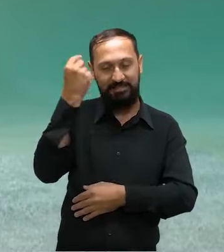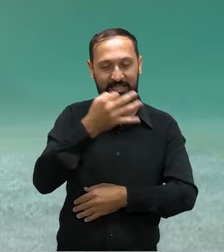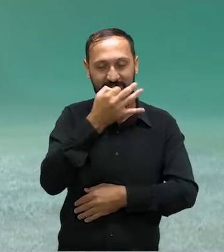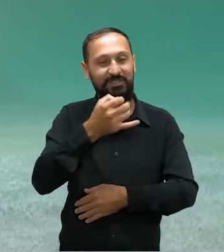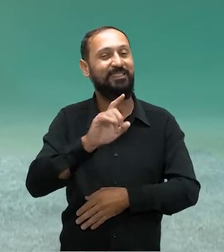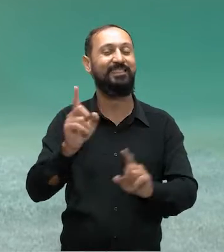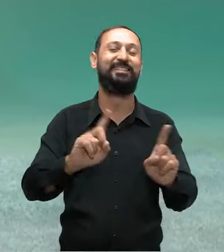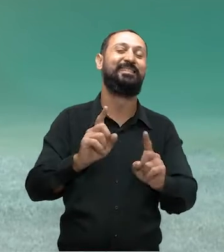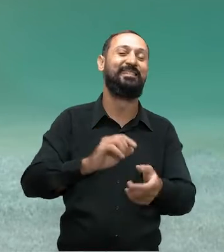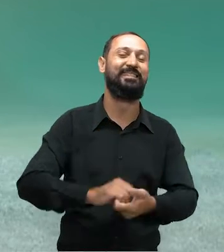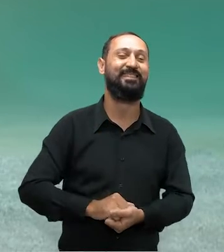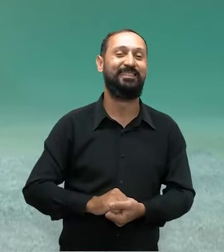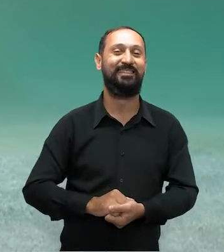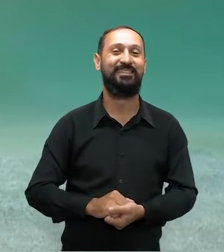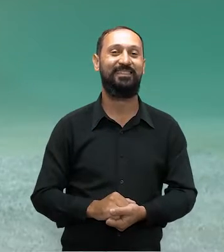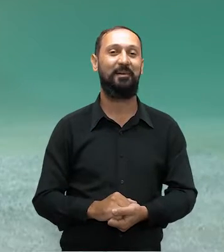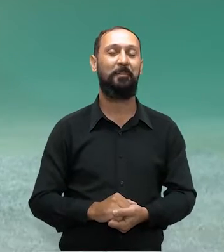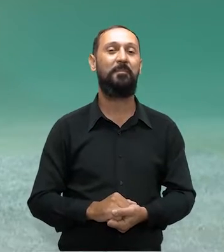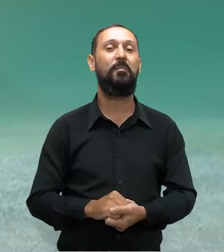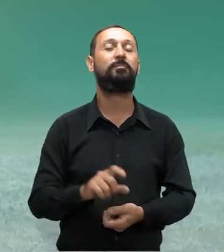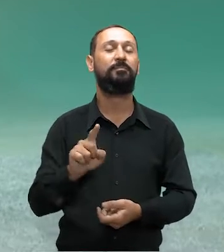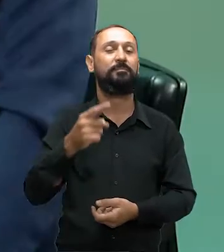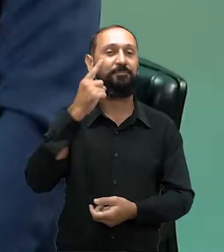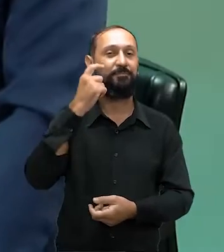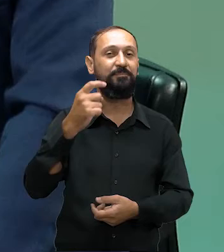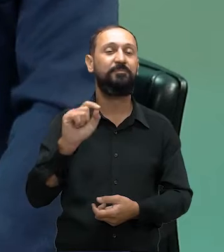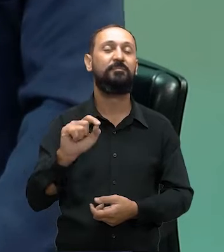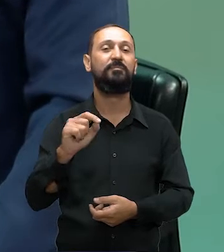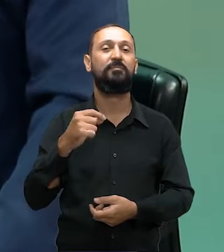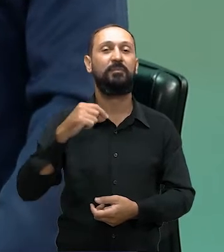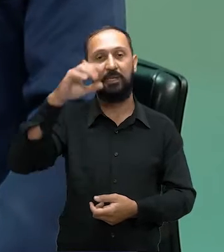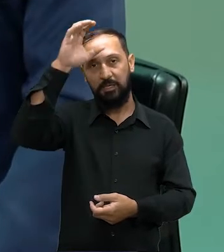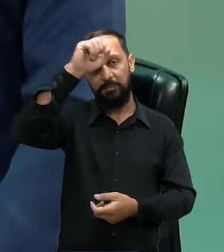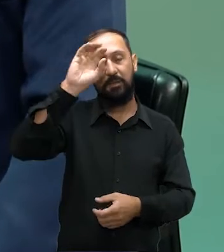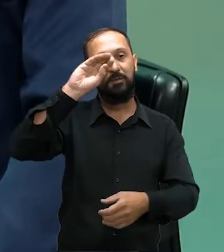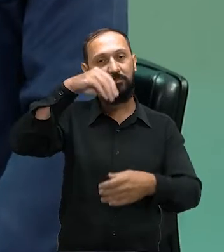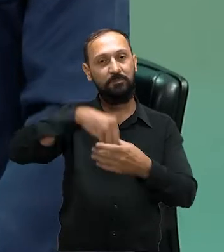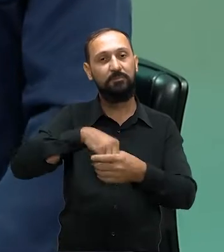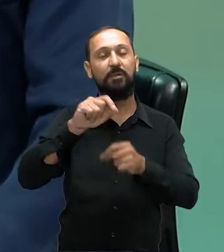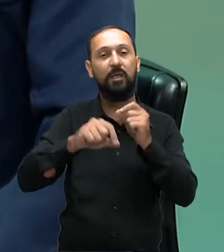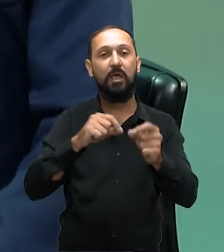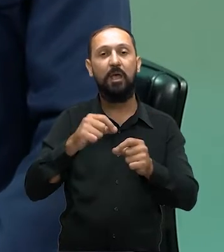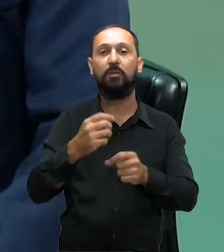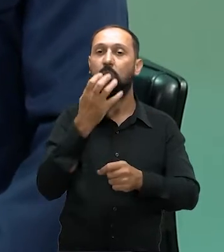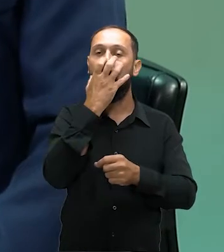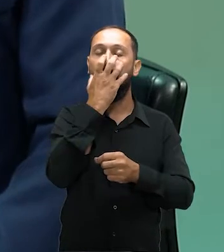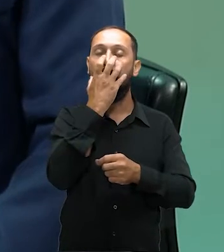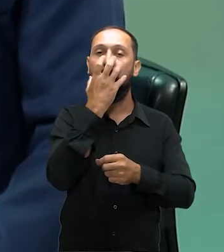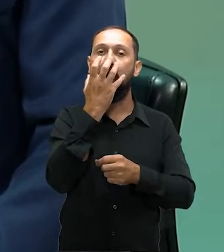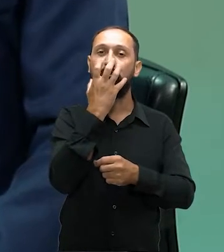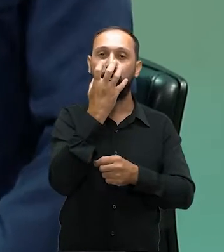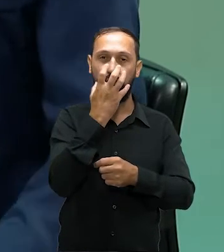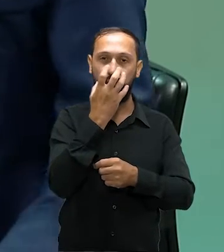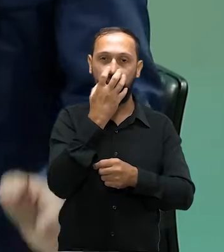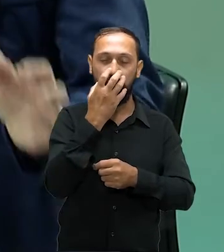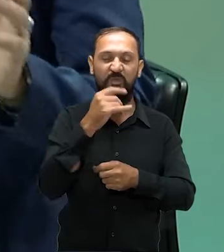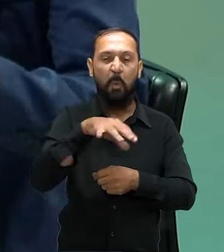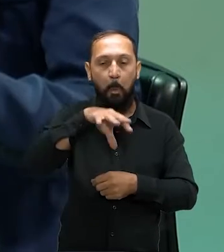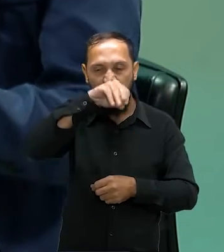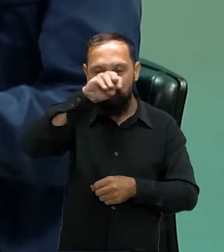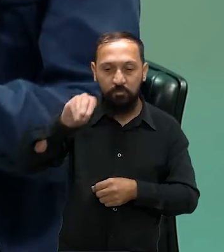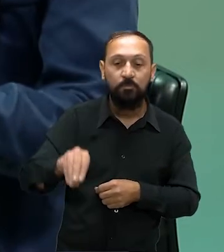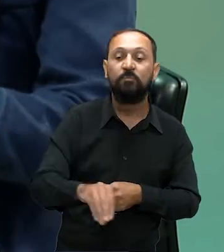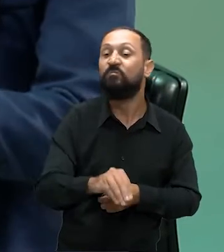Então esquece essa dica, então. Mas é uma coisa interessante que a gente aprendeu na Receita, por exemplo, é o cão farejador. Ela